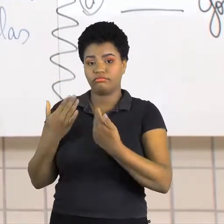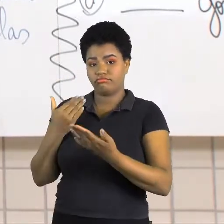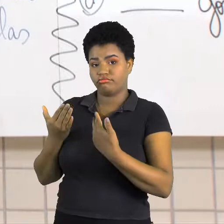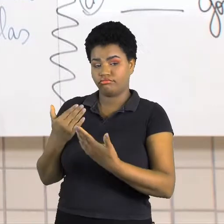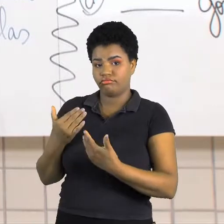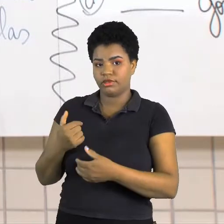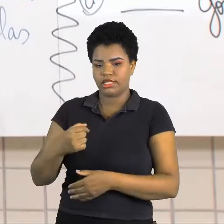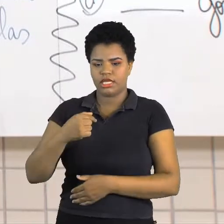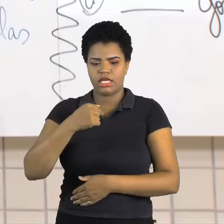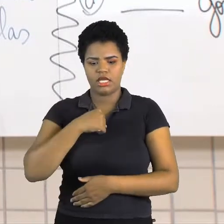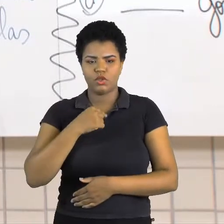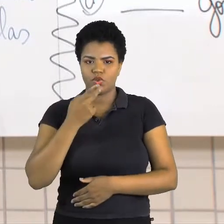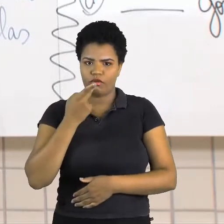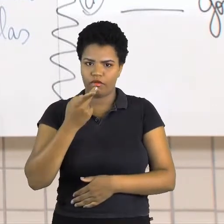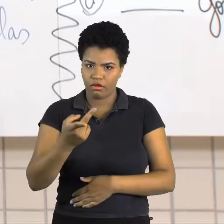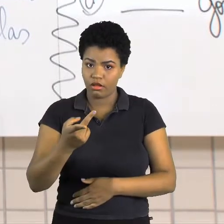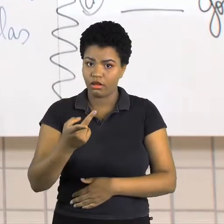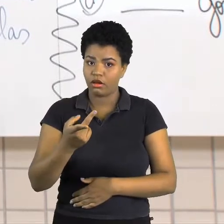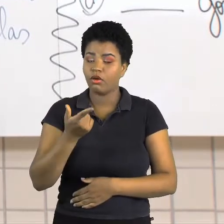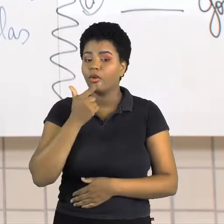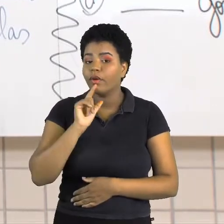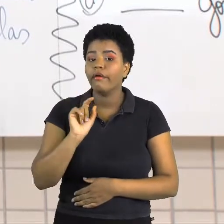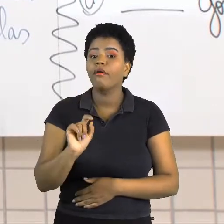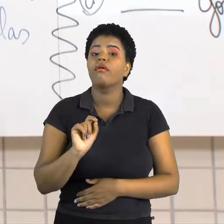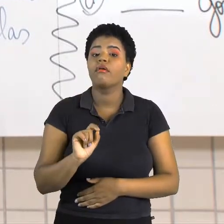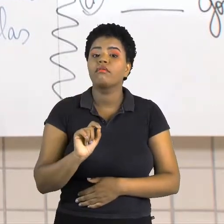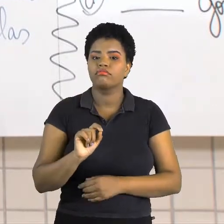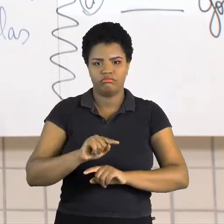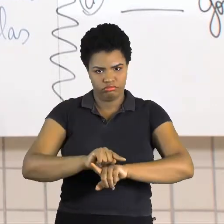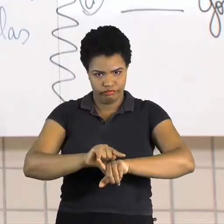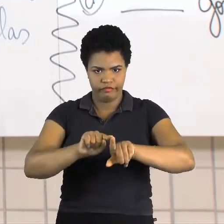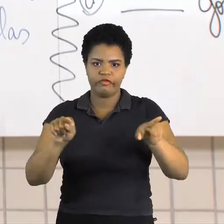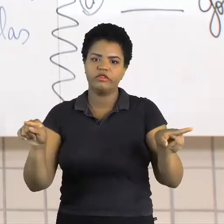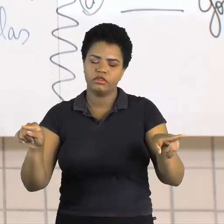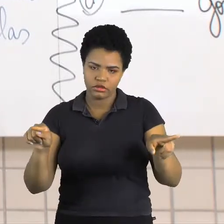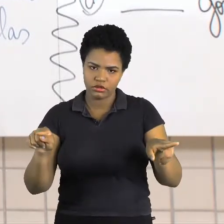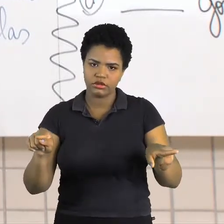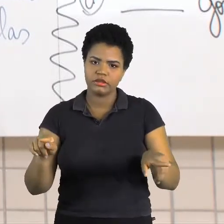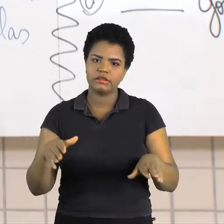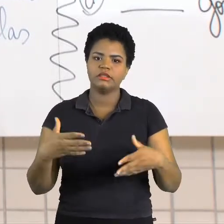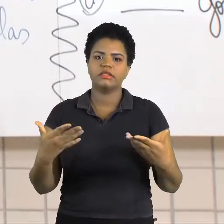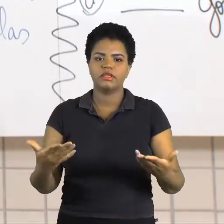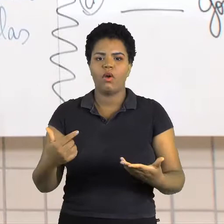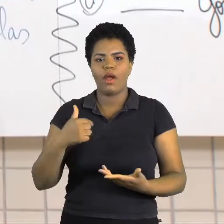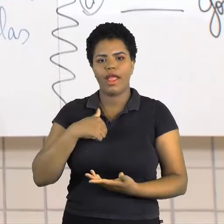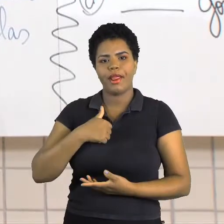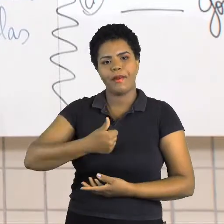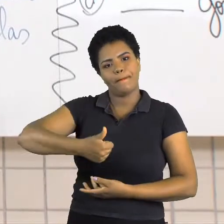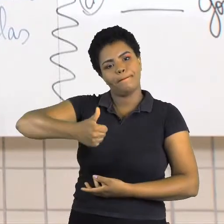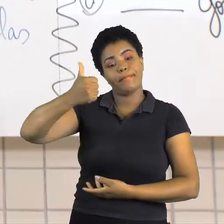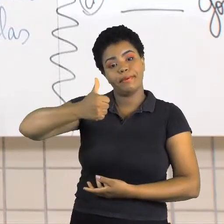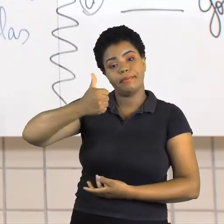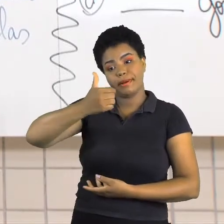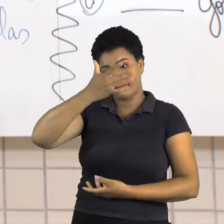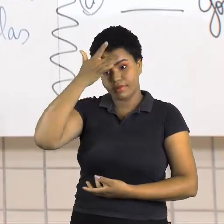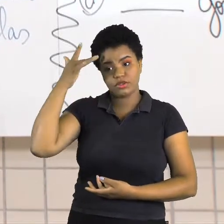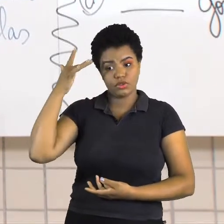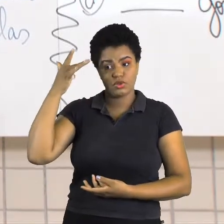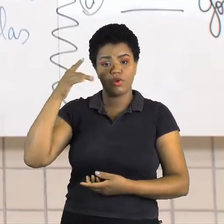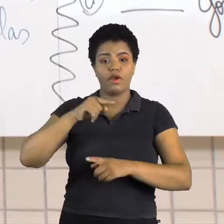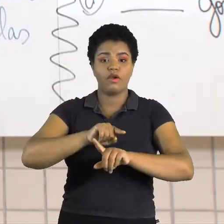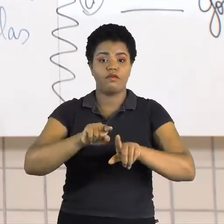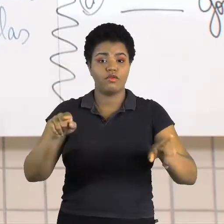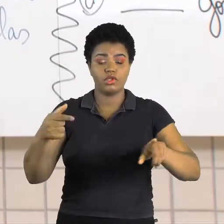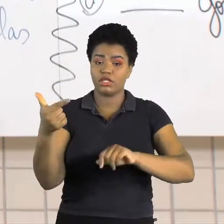caso, eu estou falando com quem? Com vocês. Eu sou a primeira pessoa e vocês são a